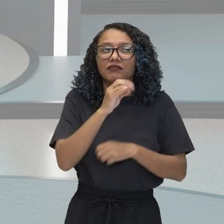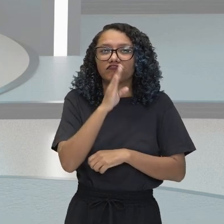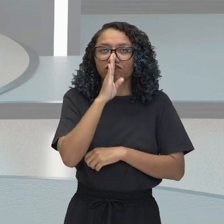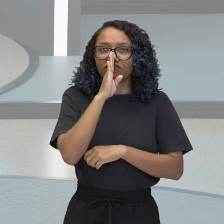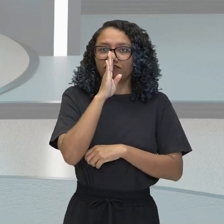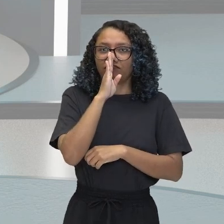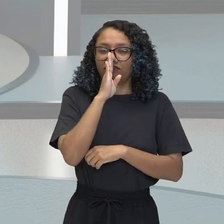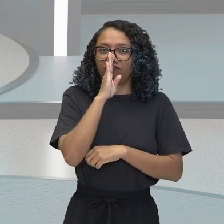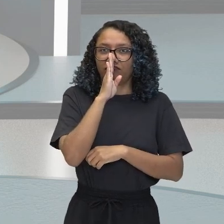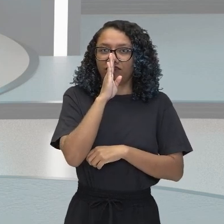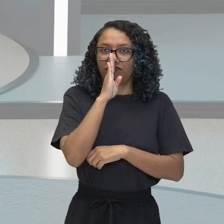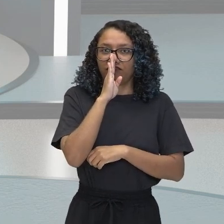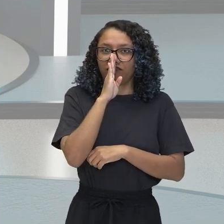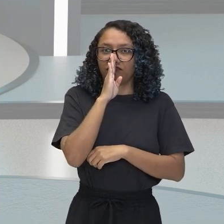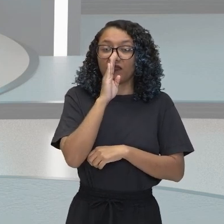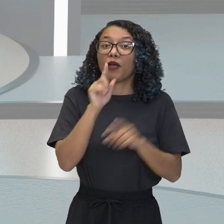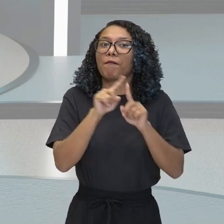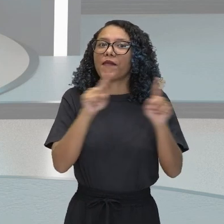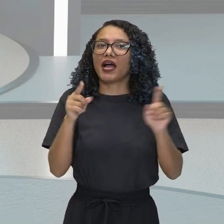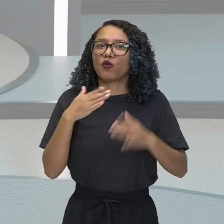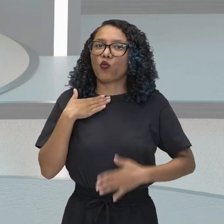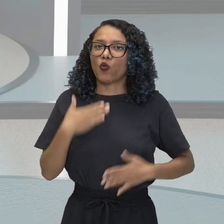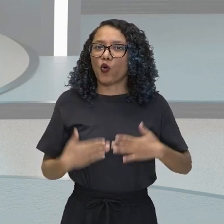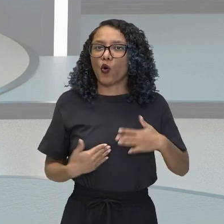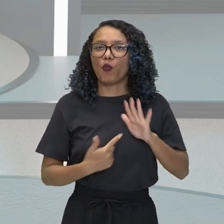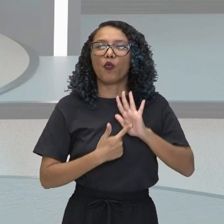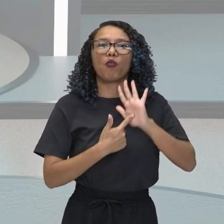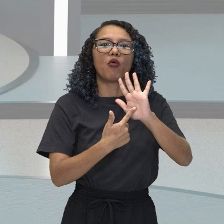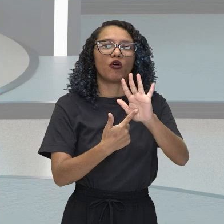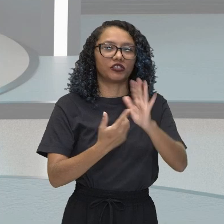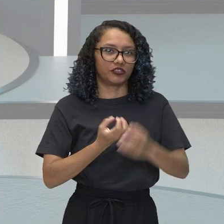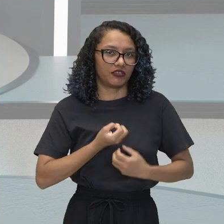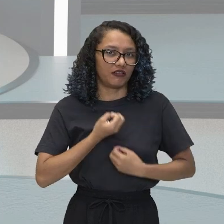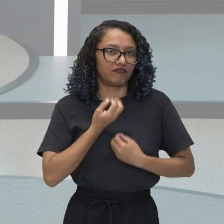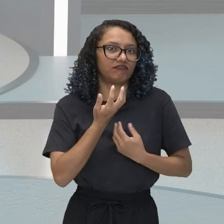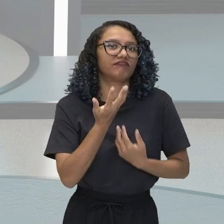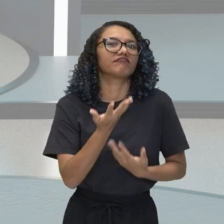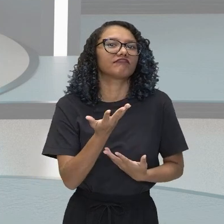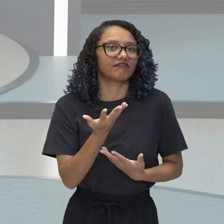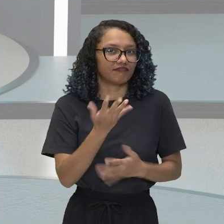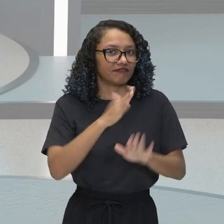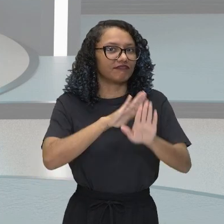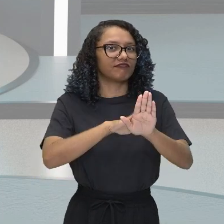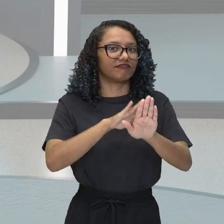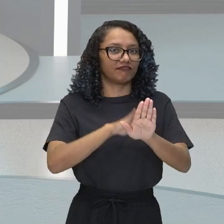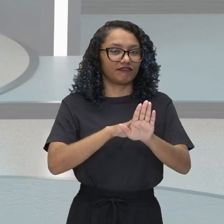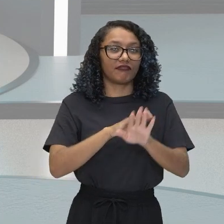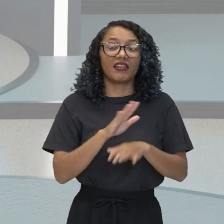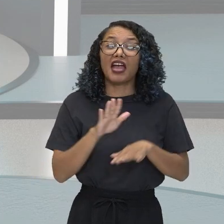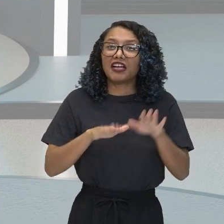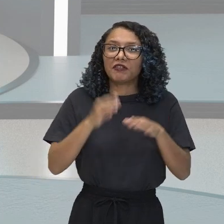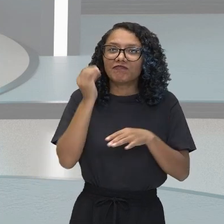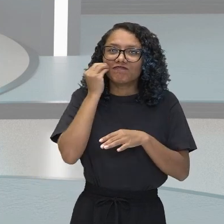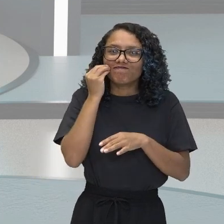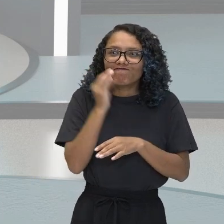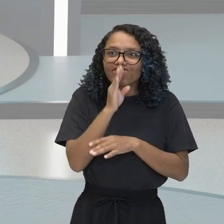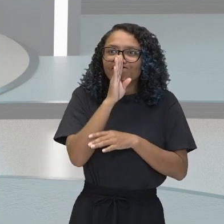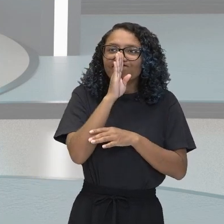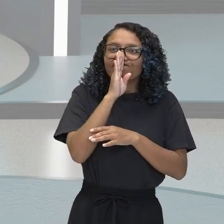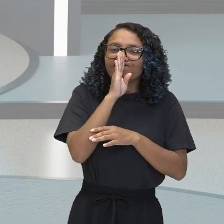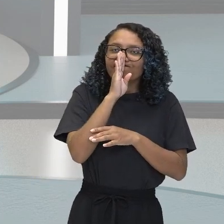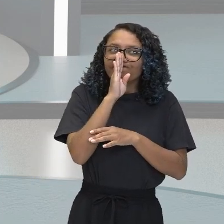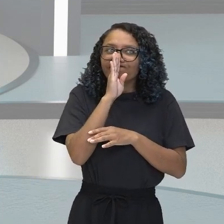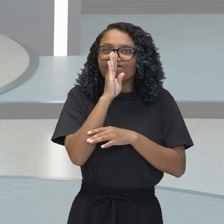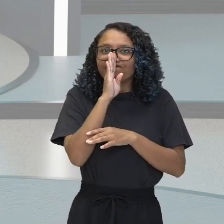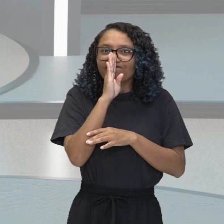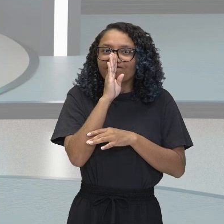seu corpo expressa. E mesmo que você tente não verbalizar, esconder o que